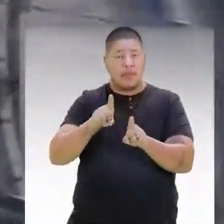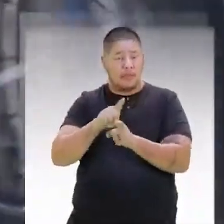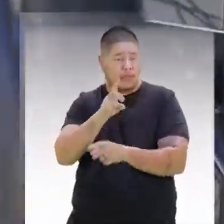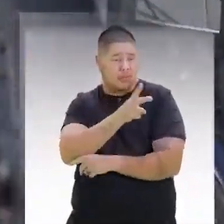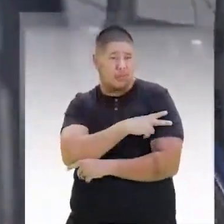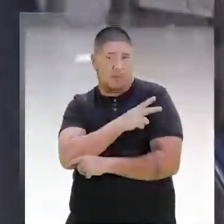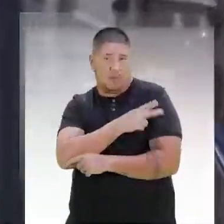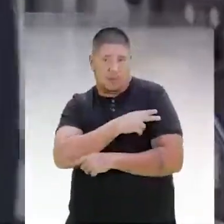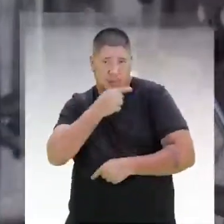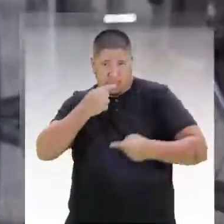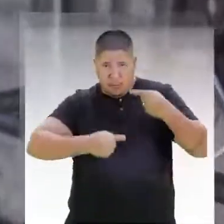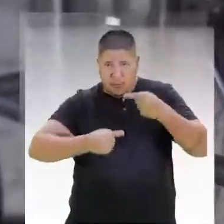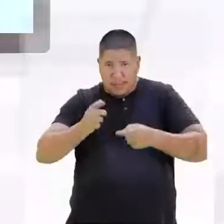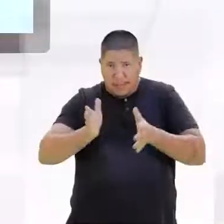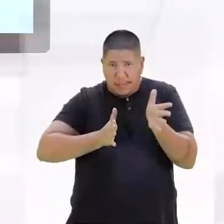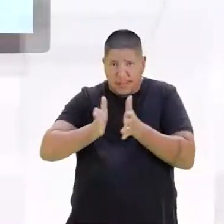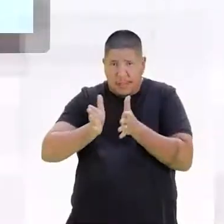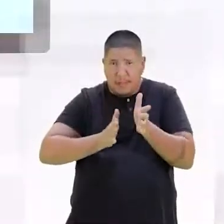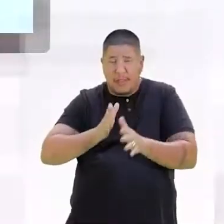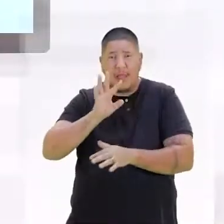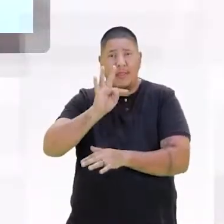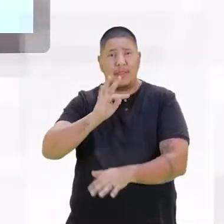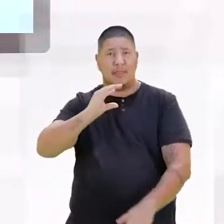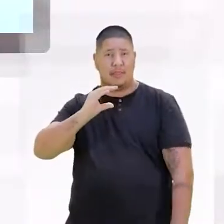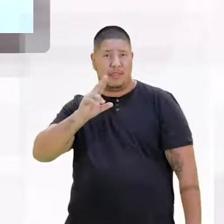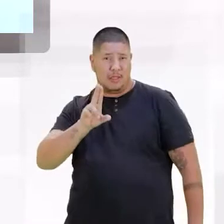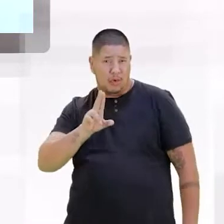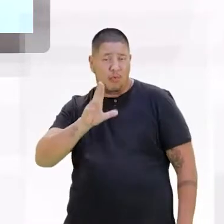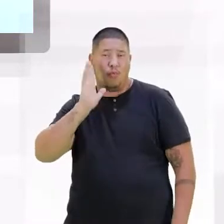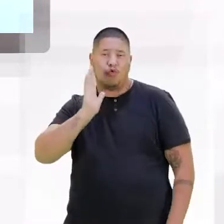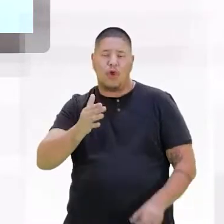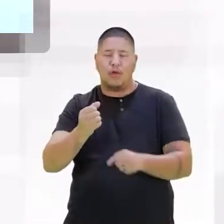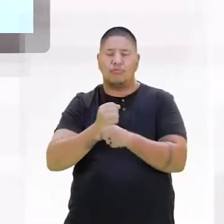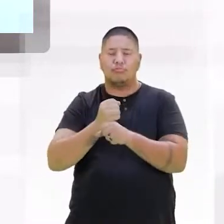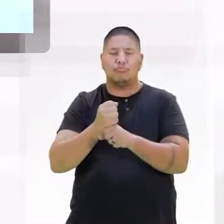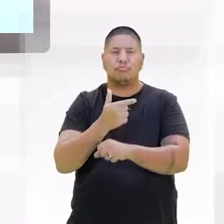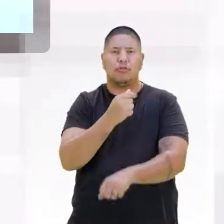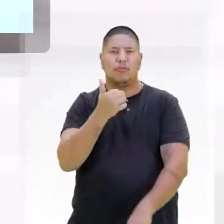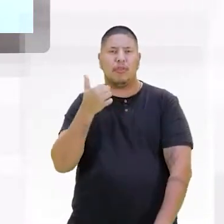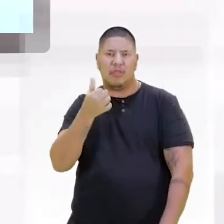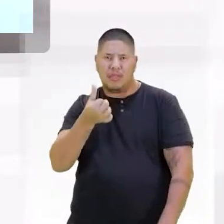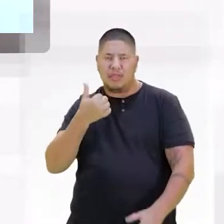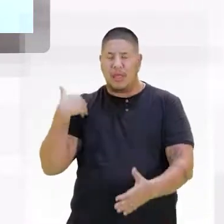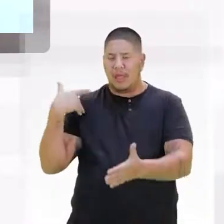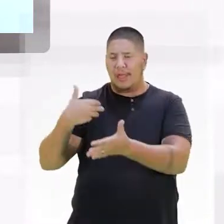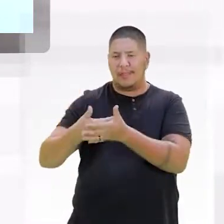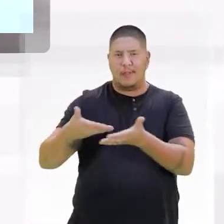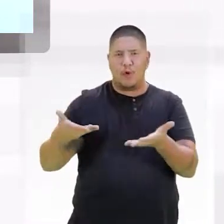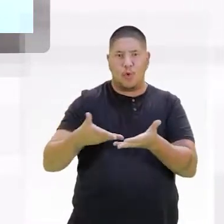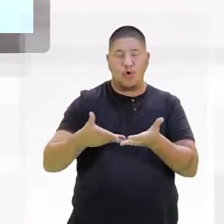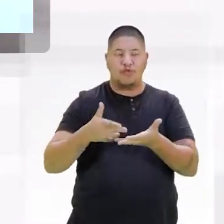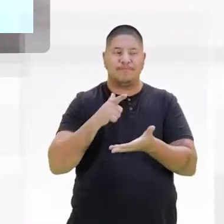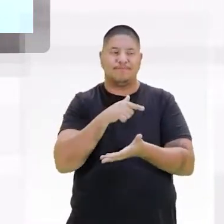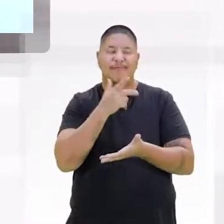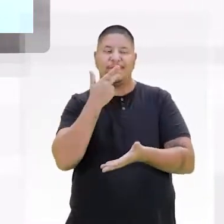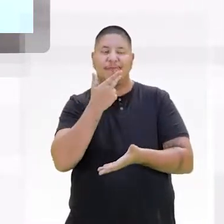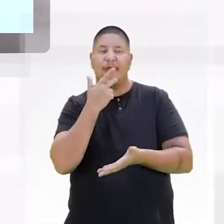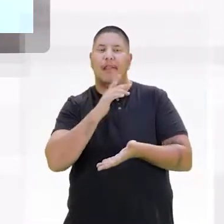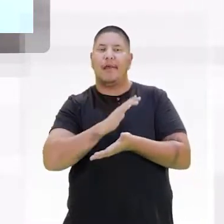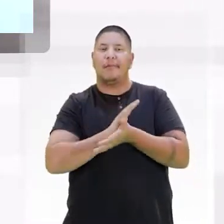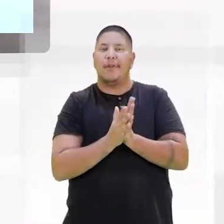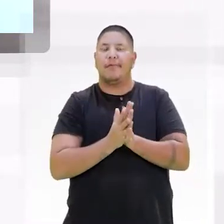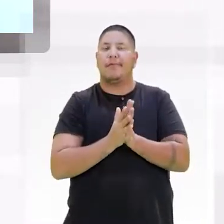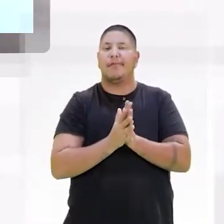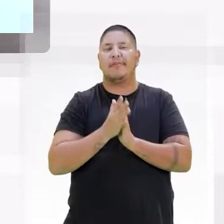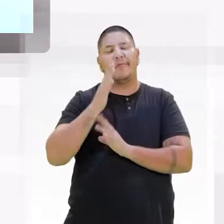de acessibilidade do Tribunal de Contas da União desde 2016, o preconceito é a raiz do